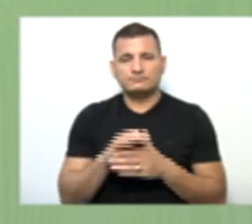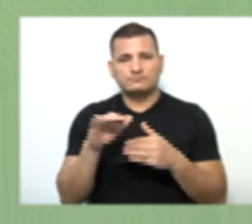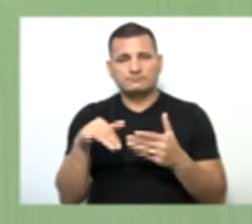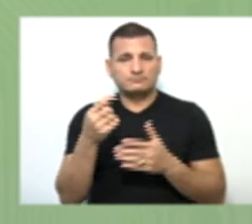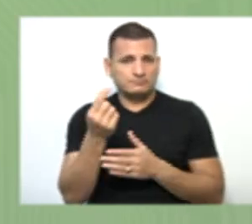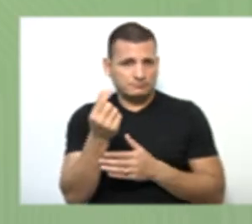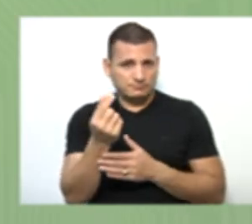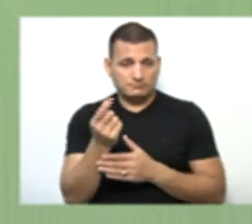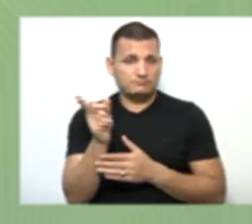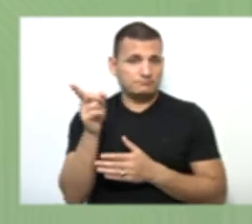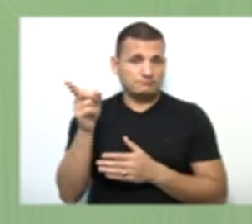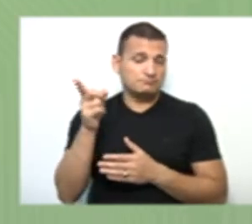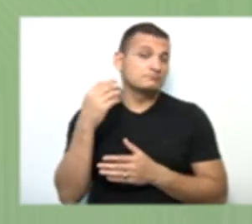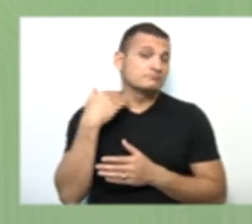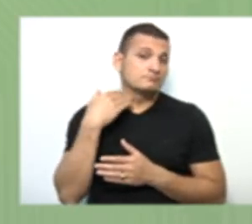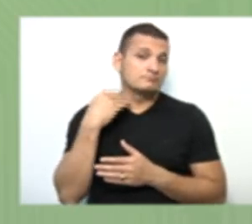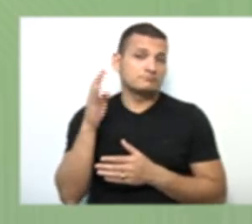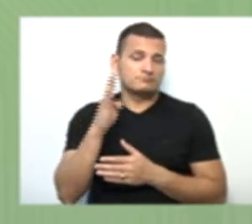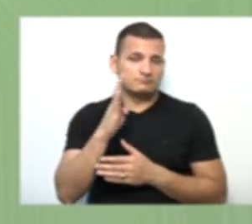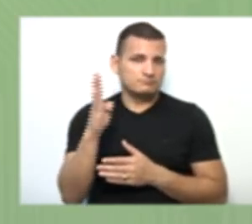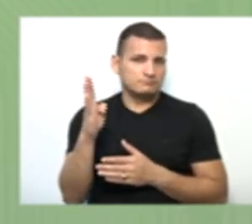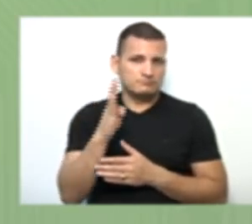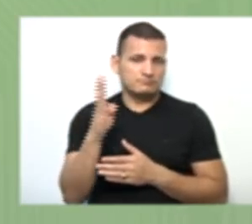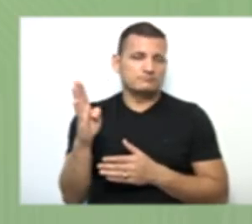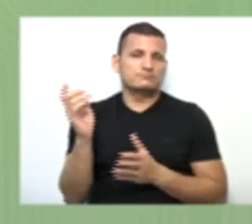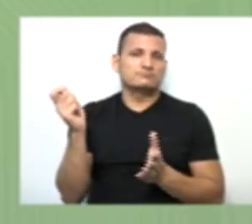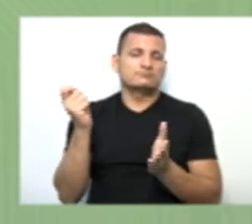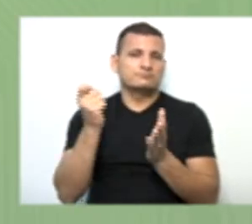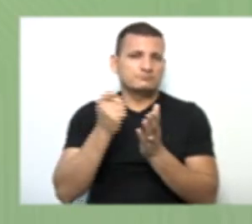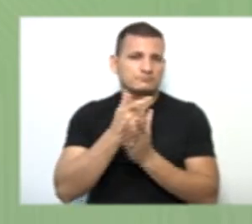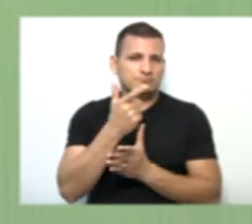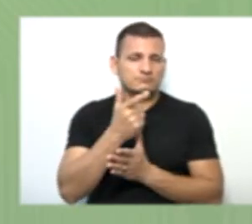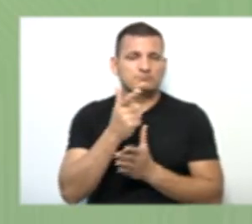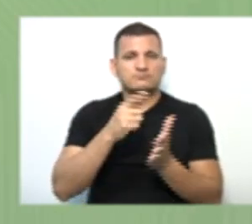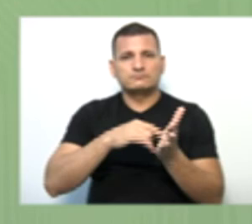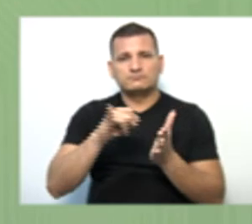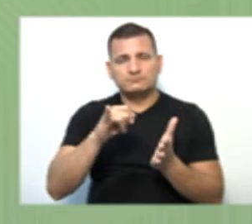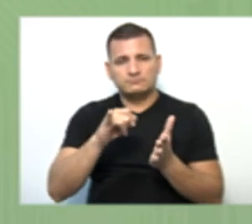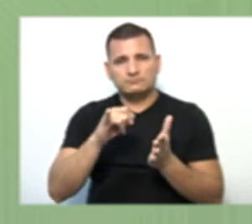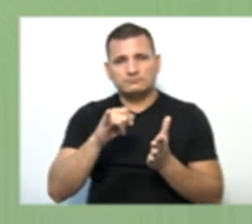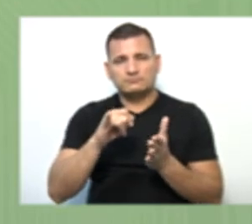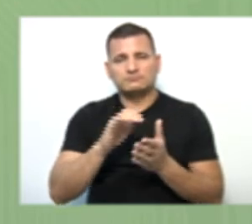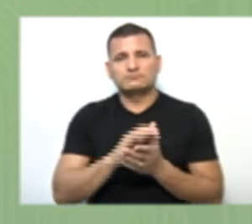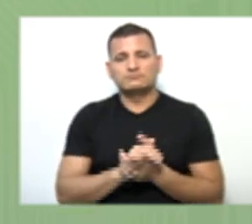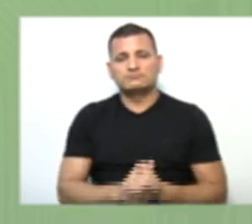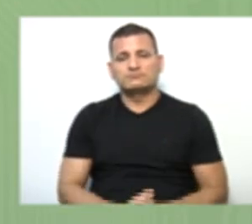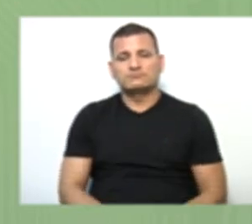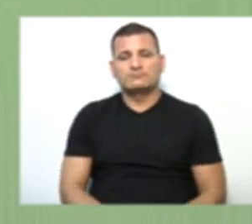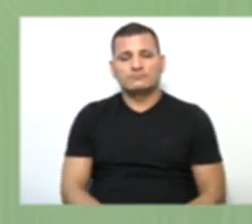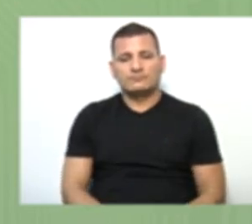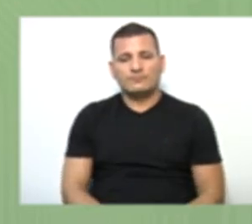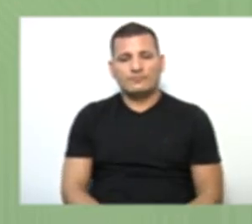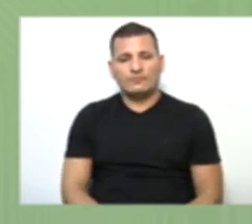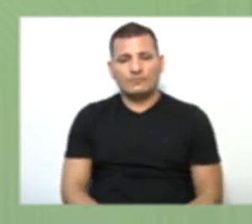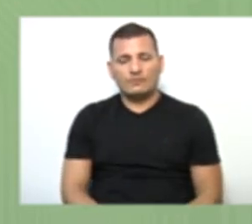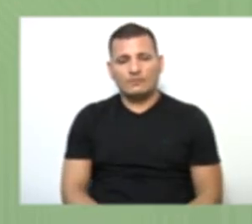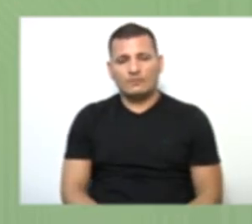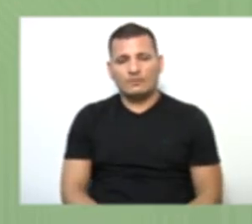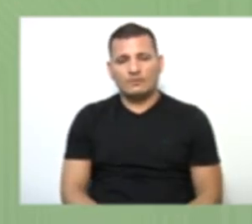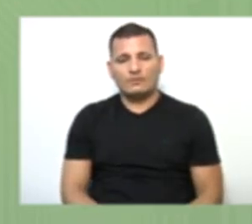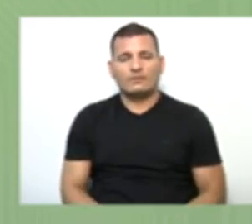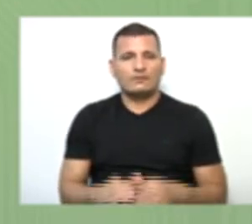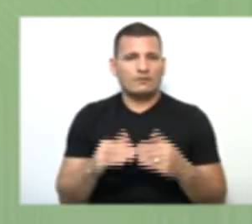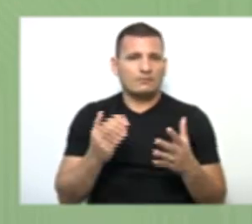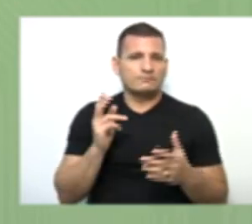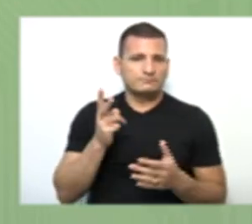do Banco do Brasil para pagar os impostos a pagar e os juros passivos, ok? Então,